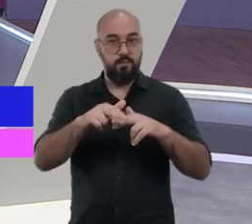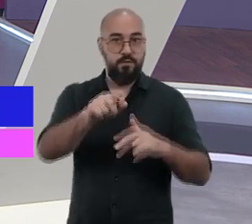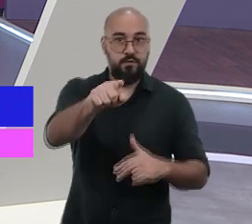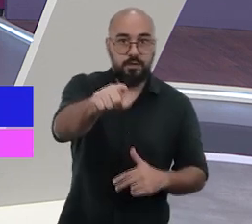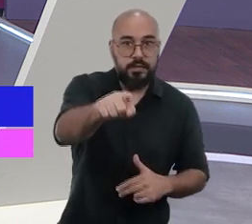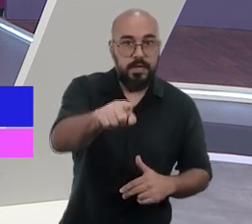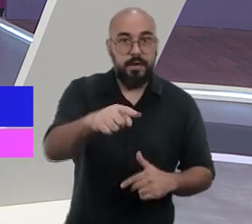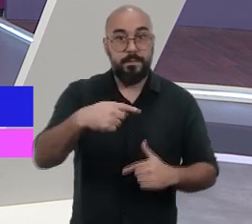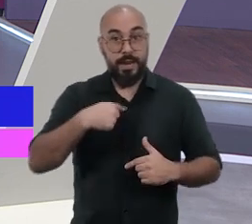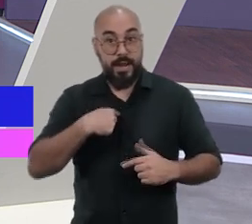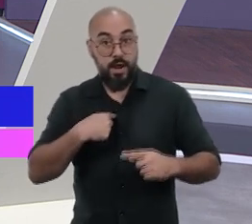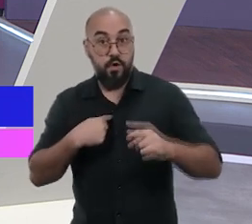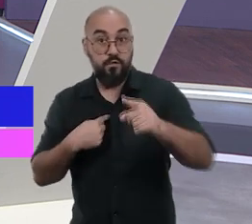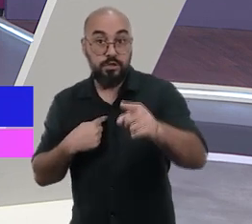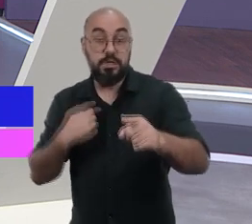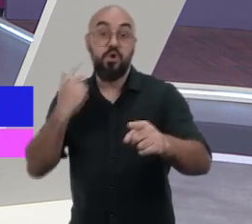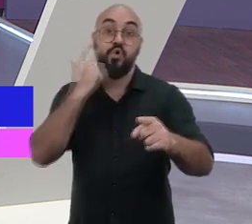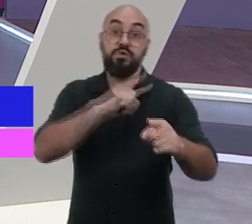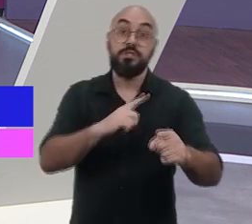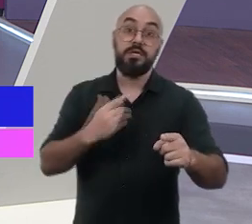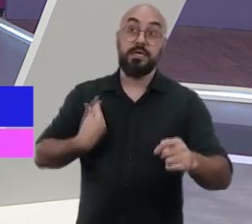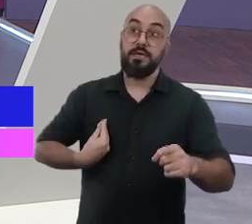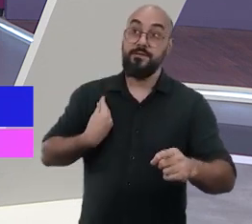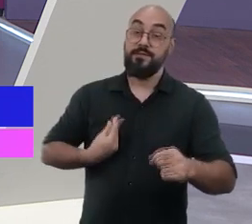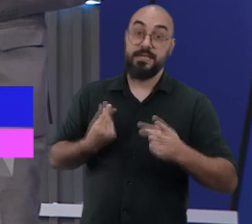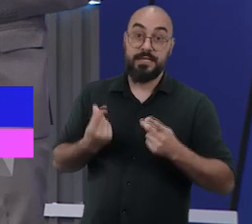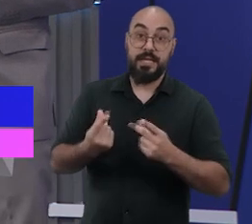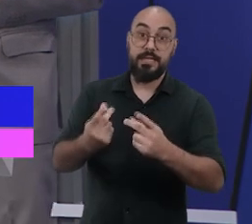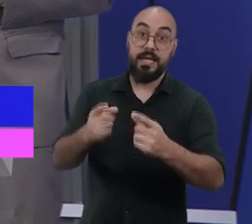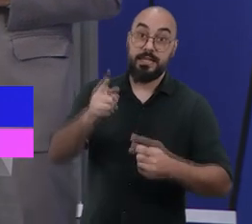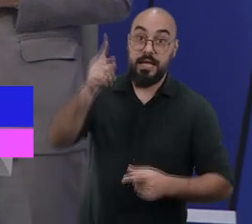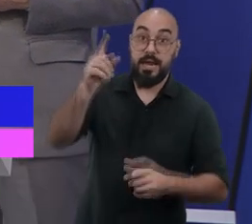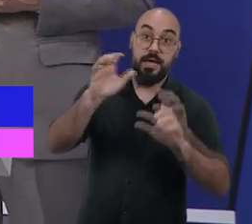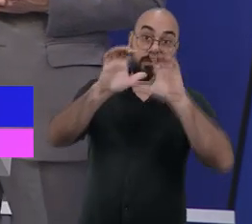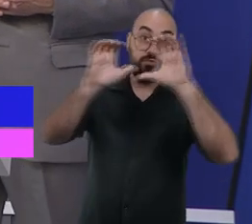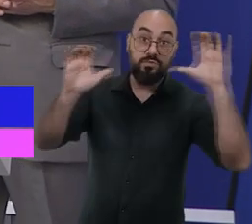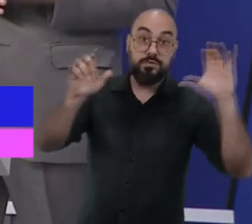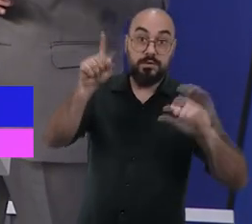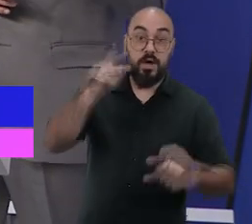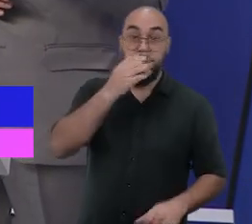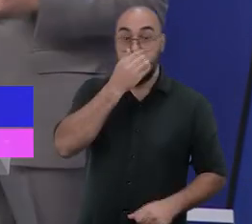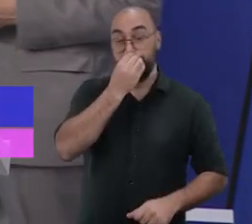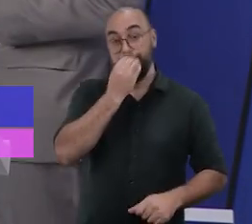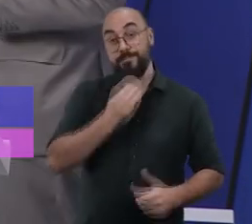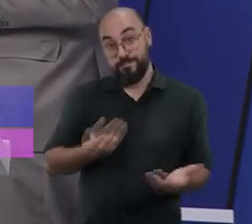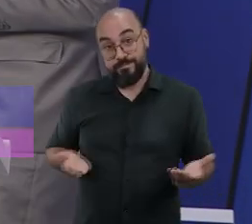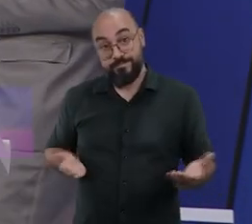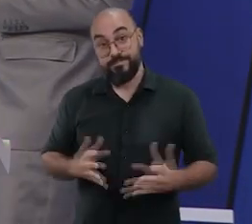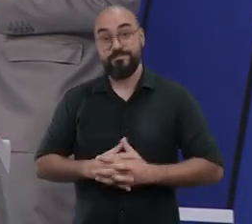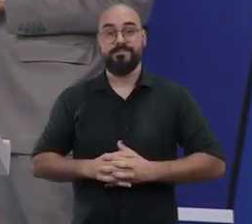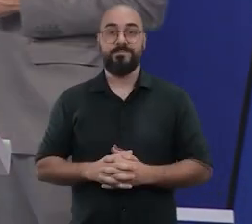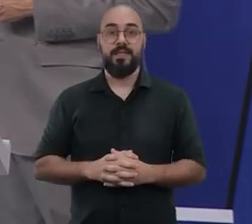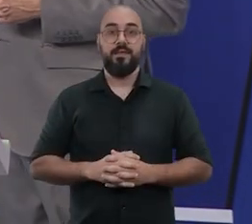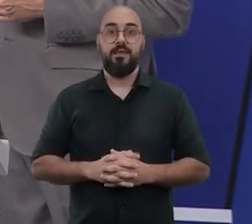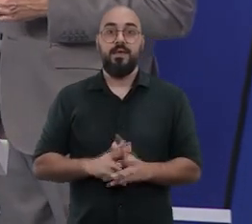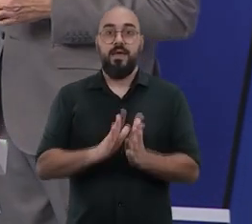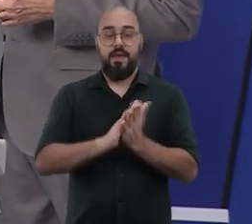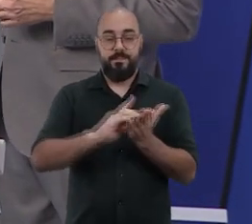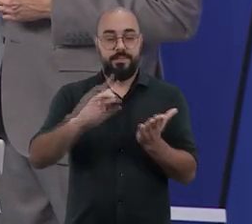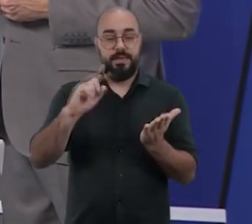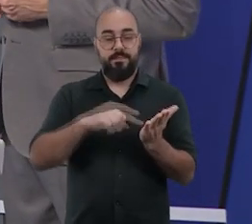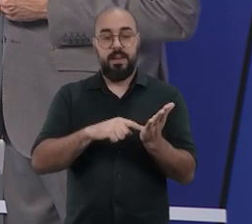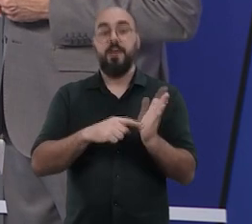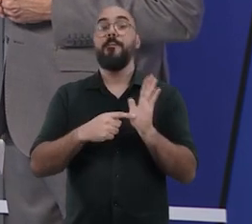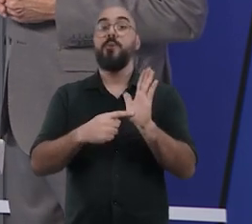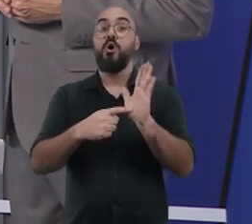tenhamos condições de ter vida eterna. A Bíblia reforça esta ideia